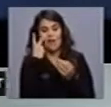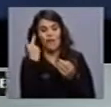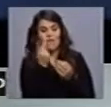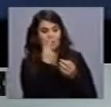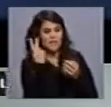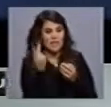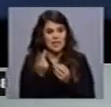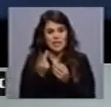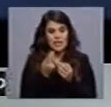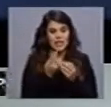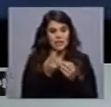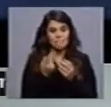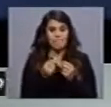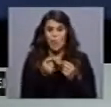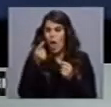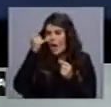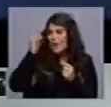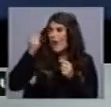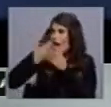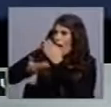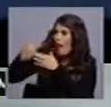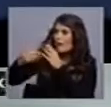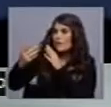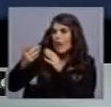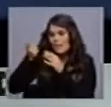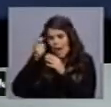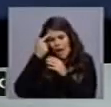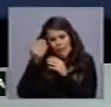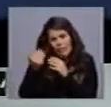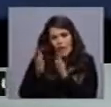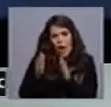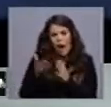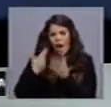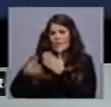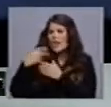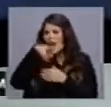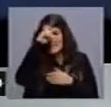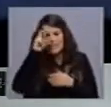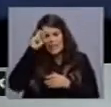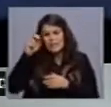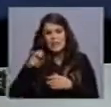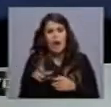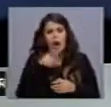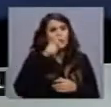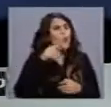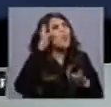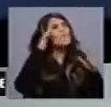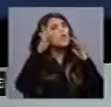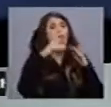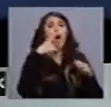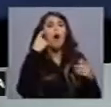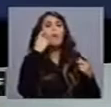ideia recente. Já desde a antiga Grécia clássica, que os filósofos perguntavam se não havia maneira das moléculas da vida